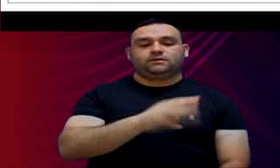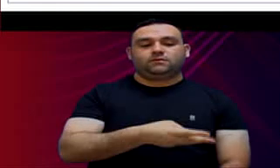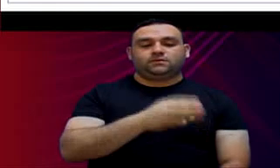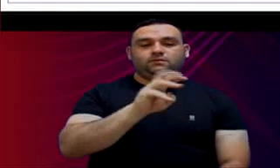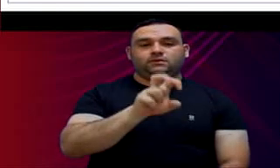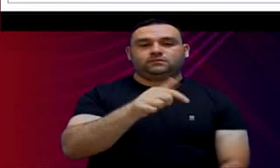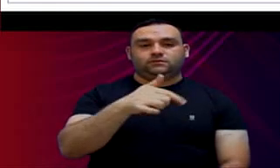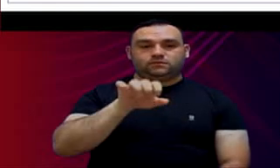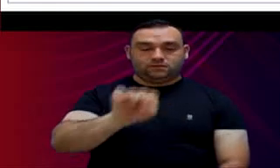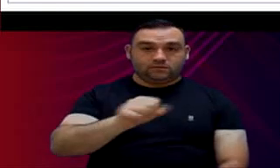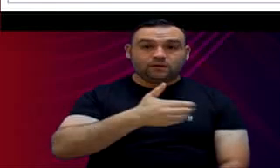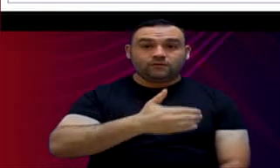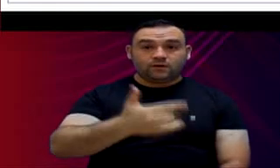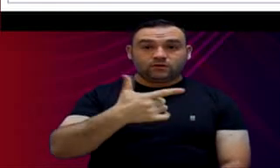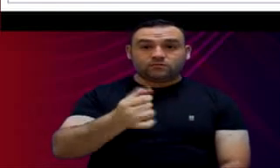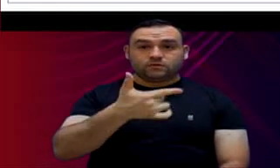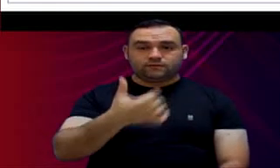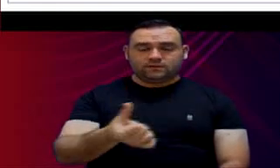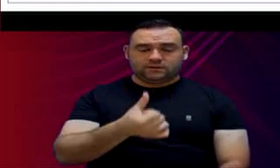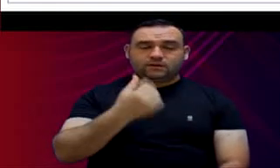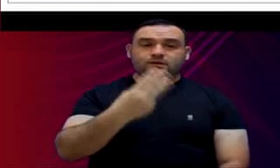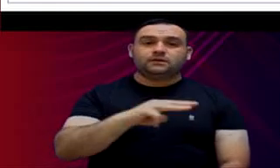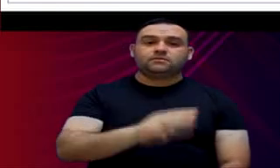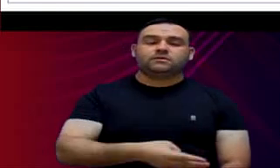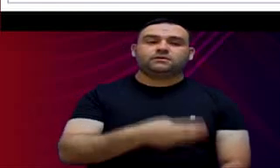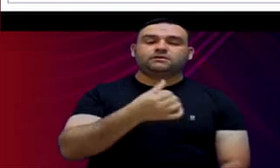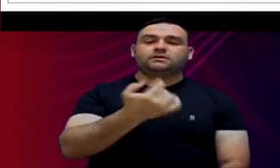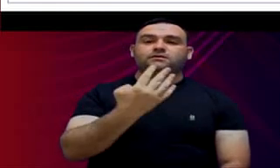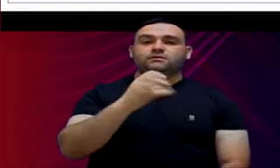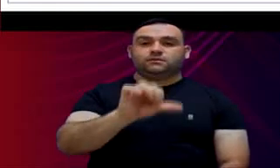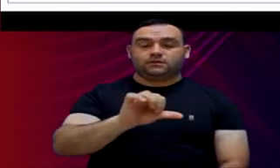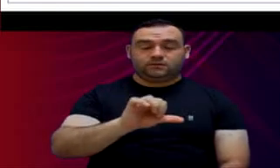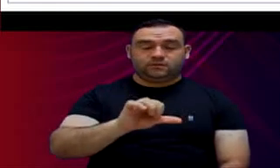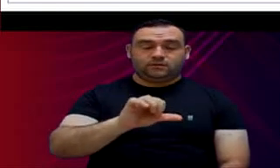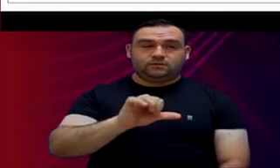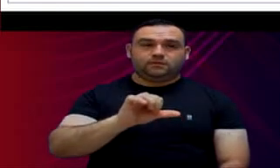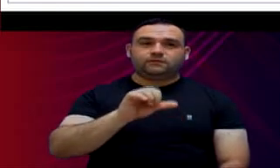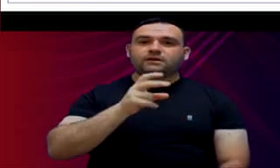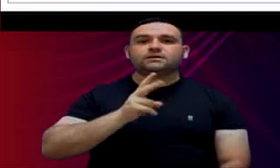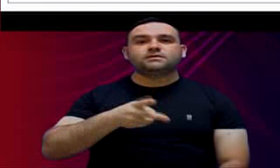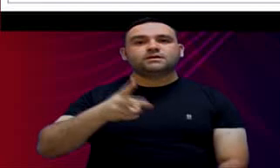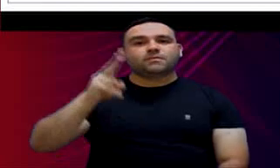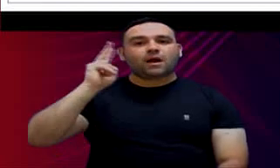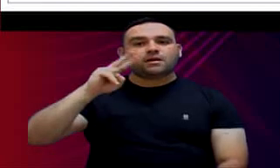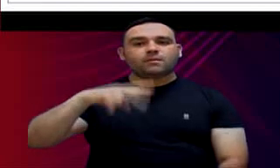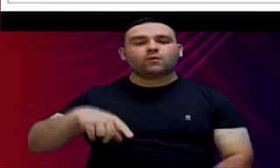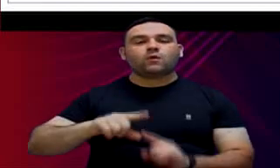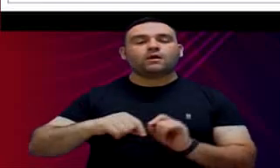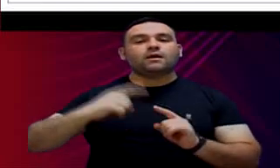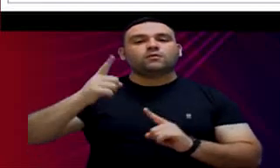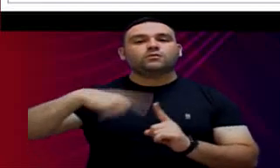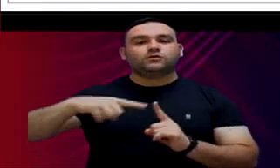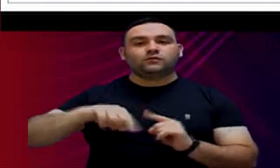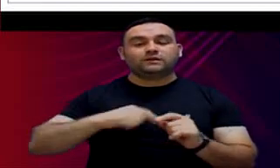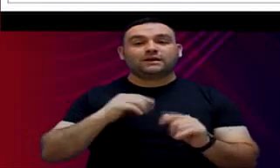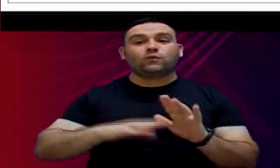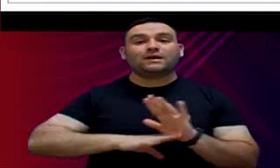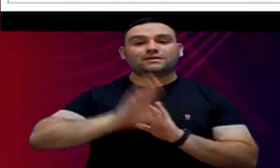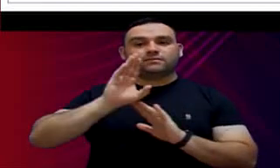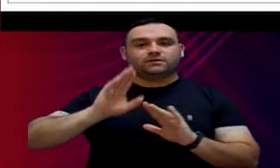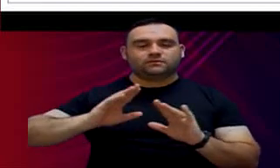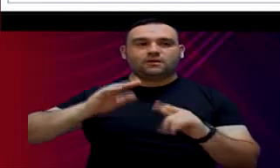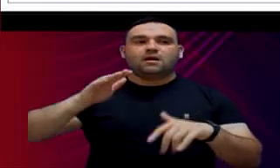milhões 578 e para 2026 3.649 sempre reforçando aí a ideia do crescimento